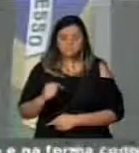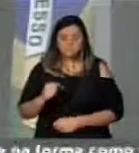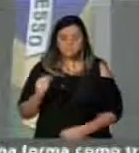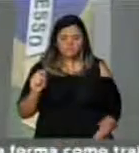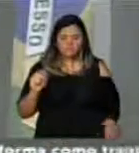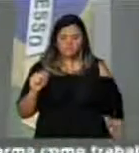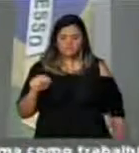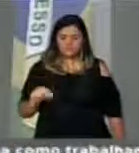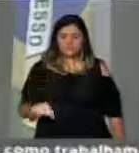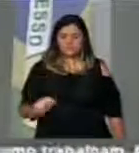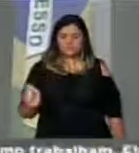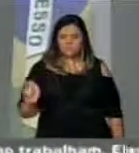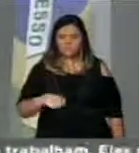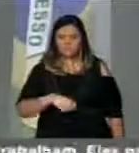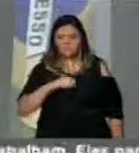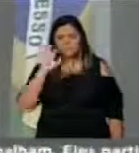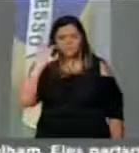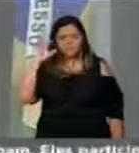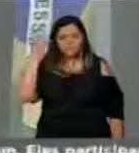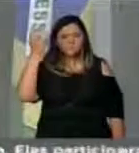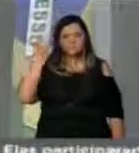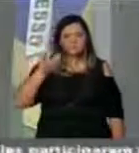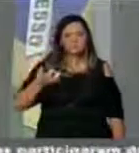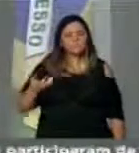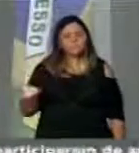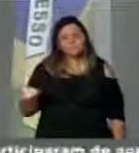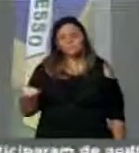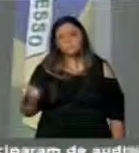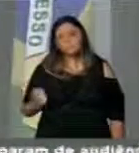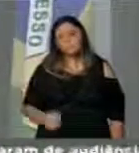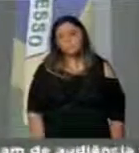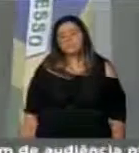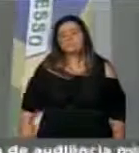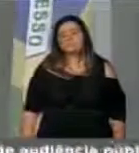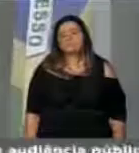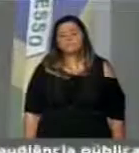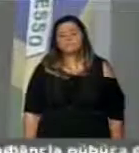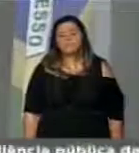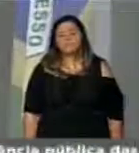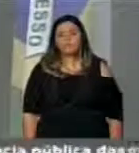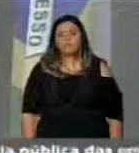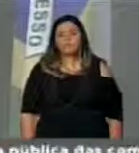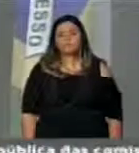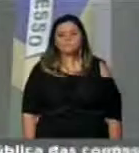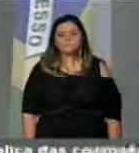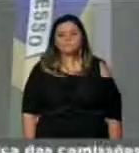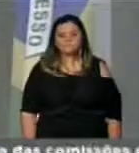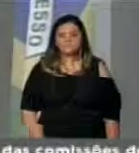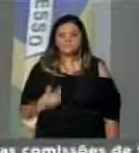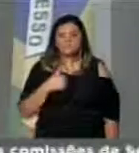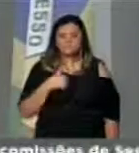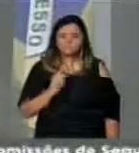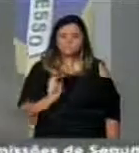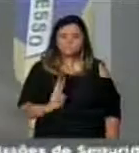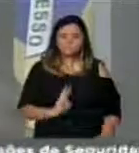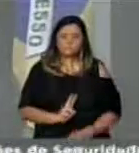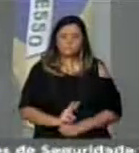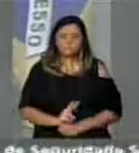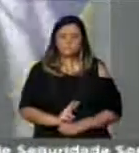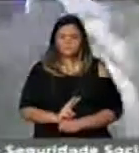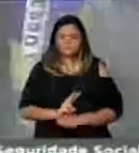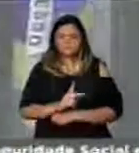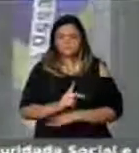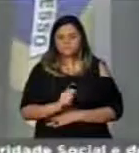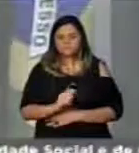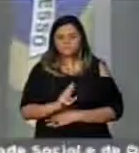capacidade de resolver os problemas do país numa velocidade muito maior e é por isso que eu sou defensor do parlamentarismo eu acho que o parlamentar